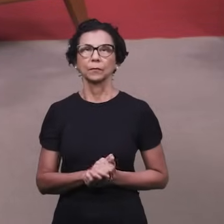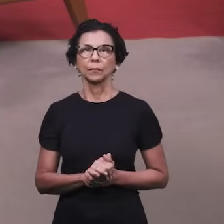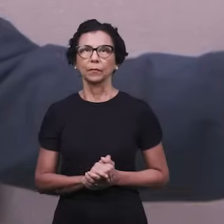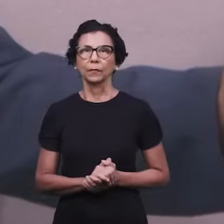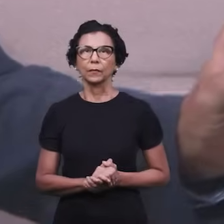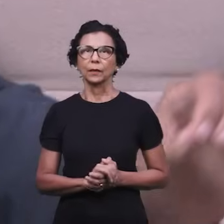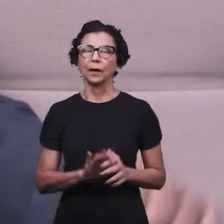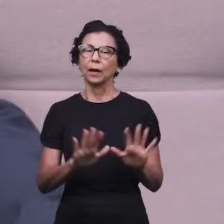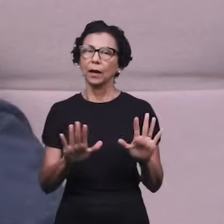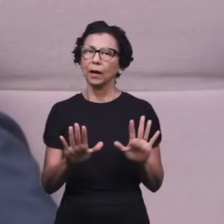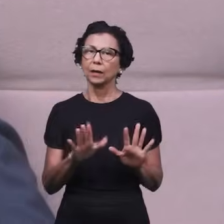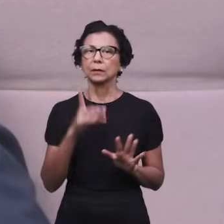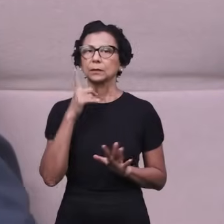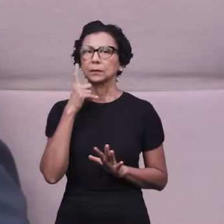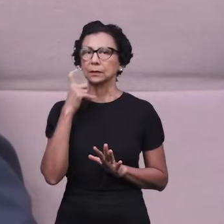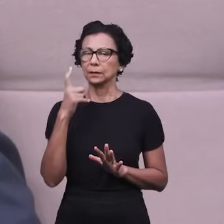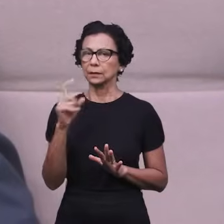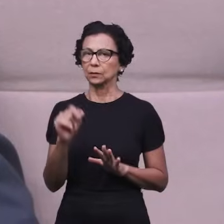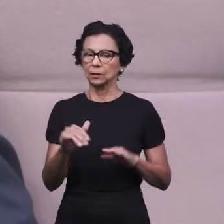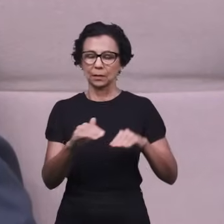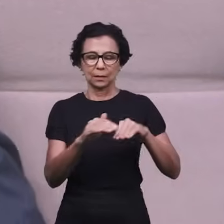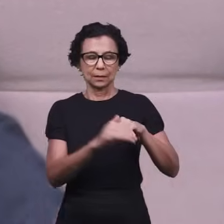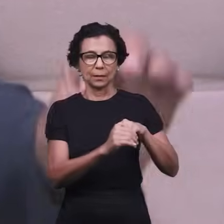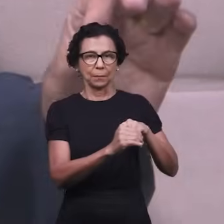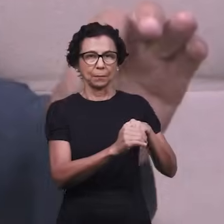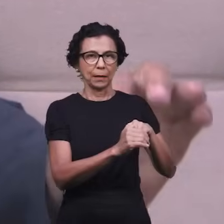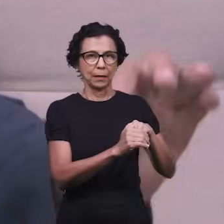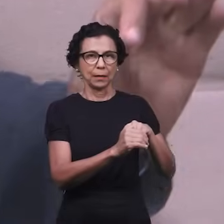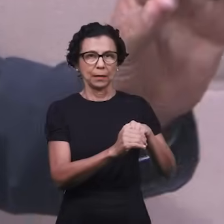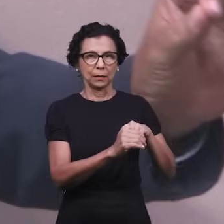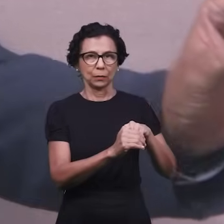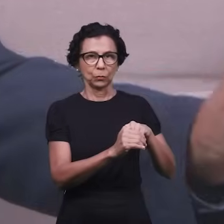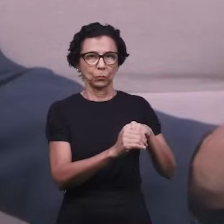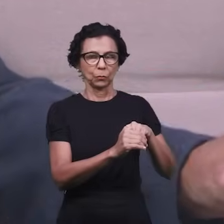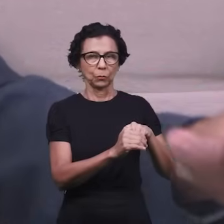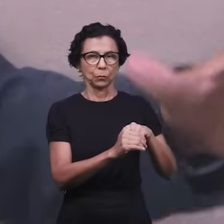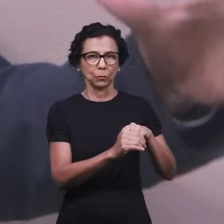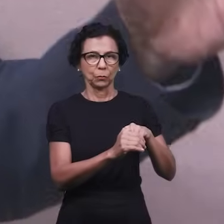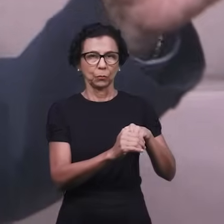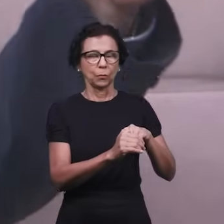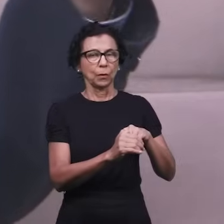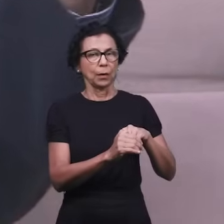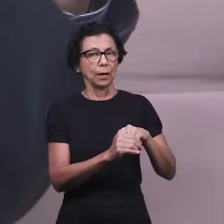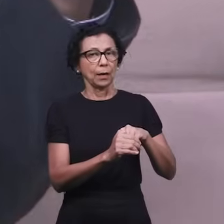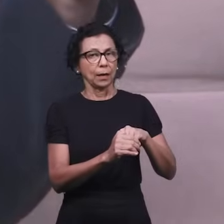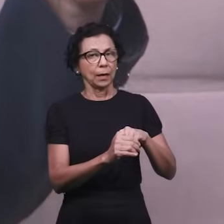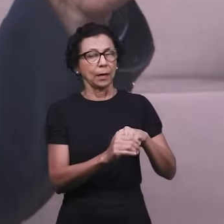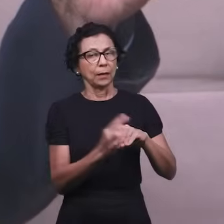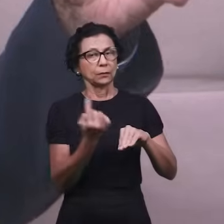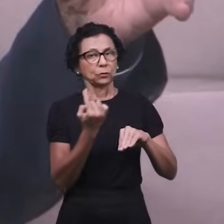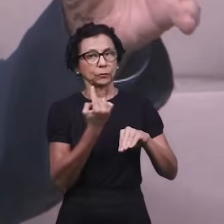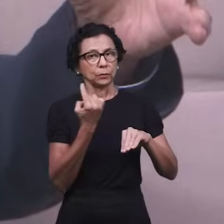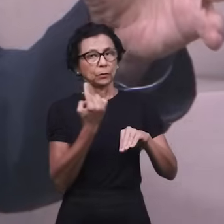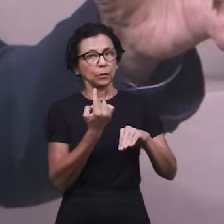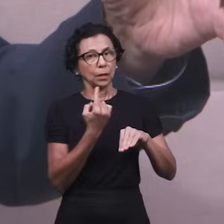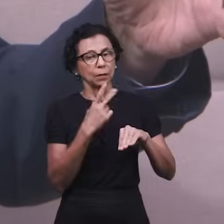é individual. Amém. Salvação é individual. Israel caminhava,